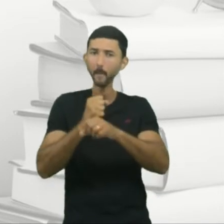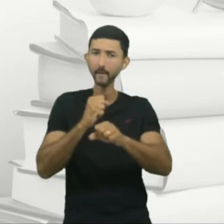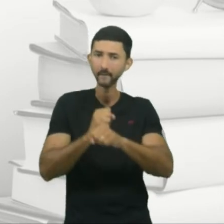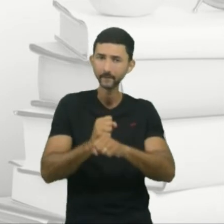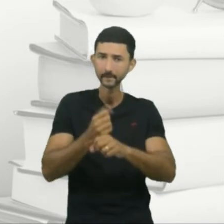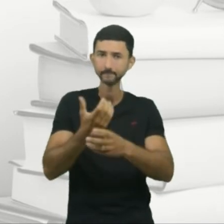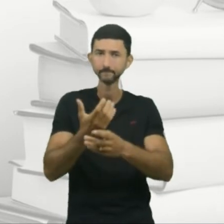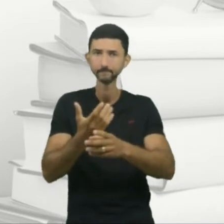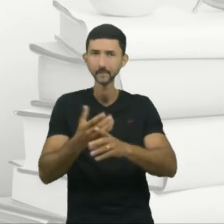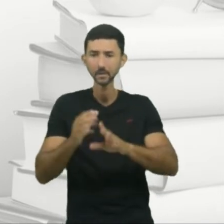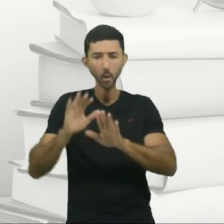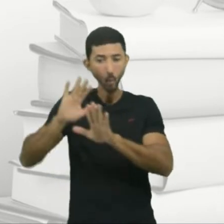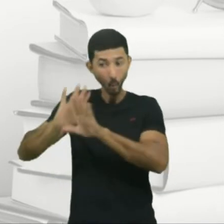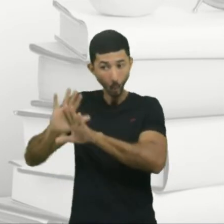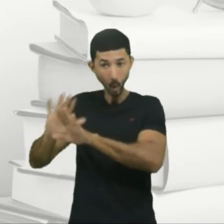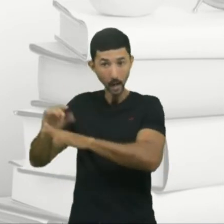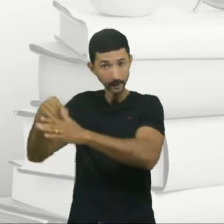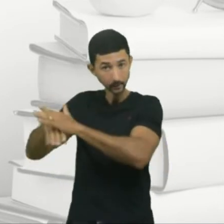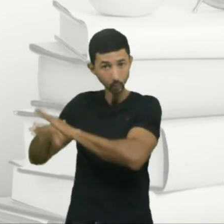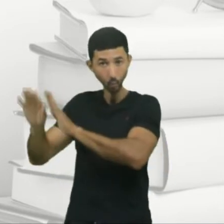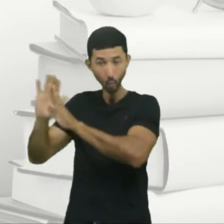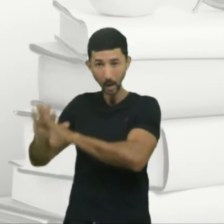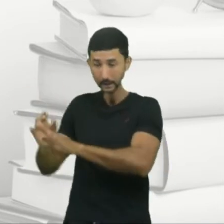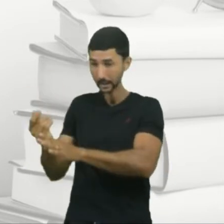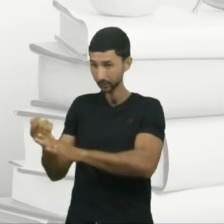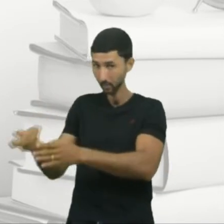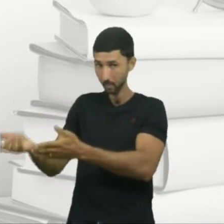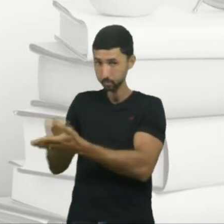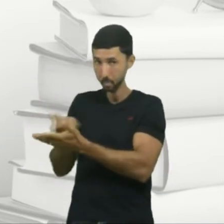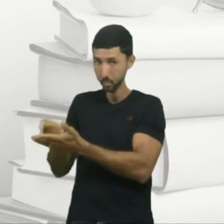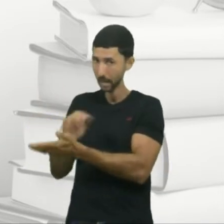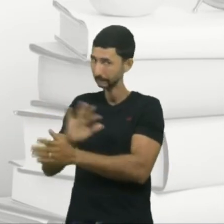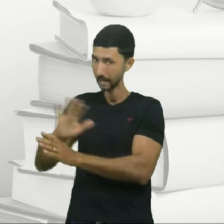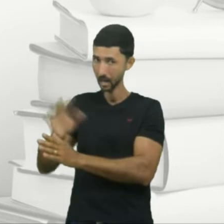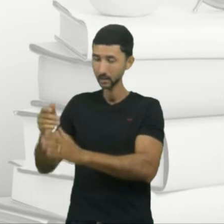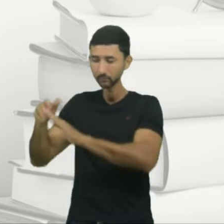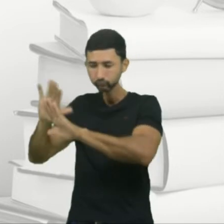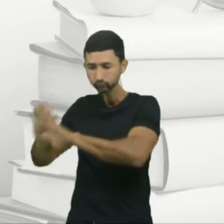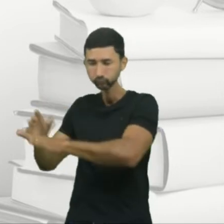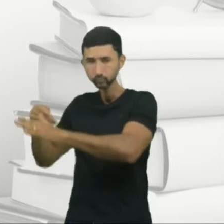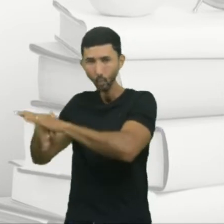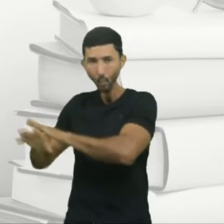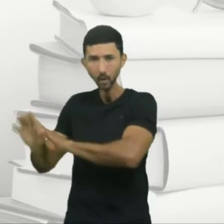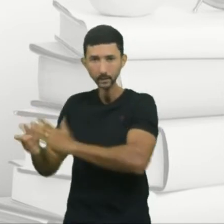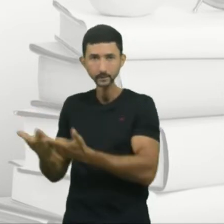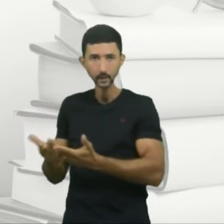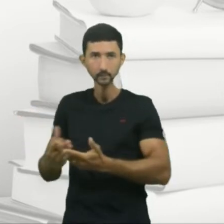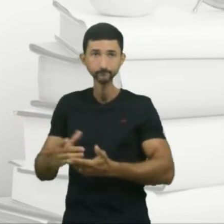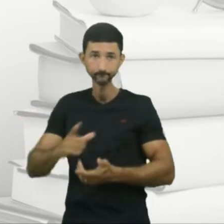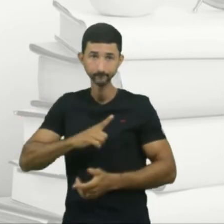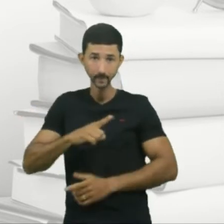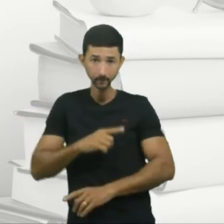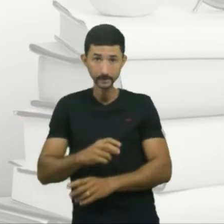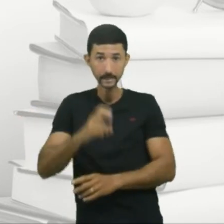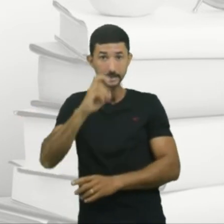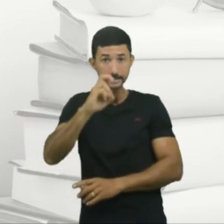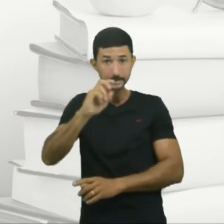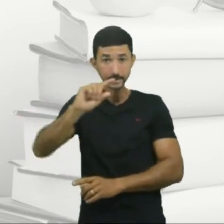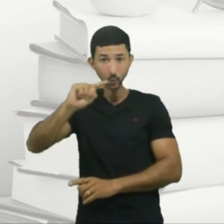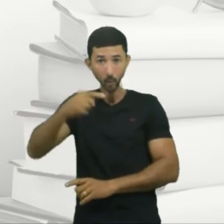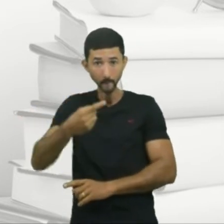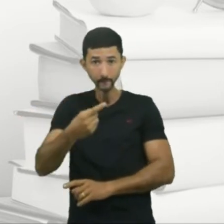ano, se tu não mexeres, se tu não tirares nenhum real de lá do banco, provavelmente tu vais ter